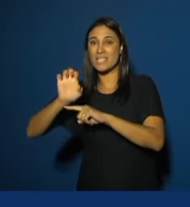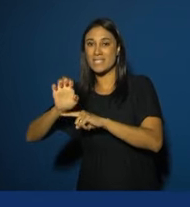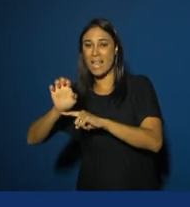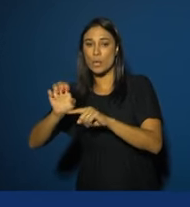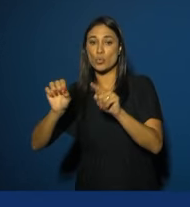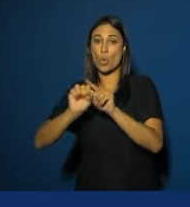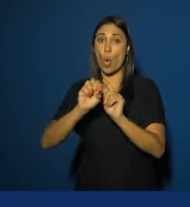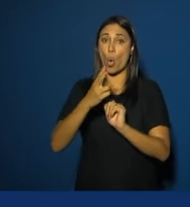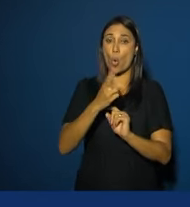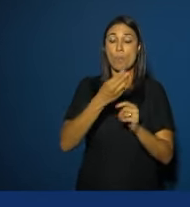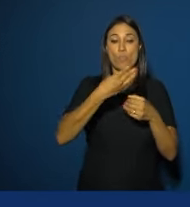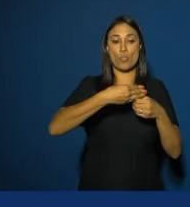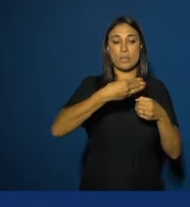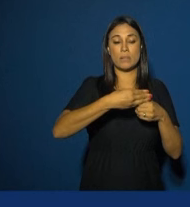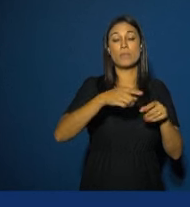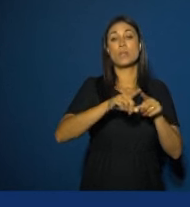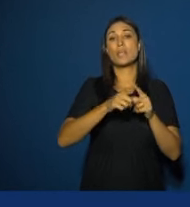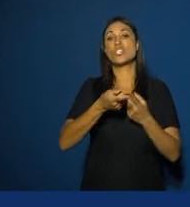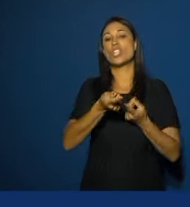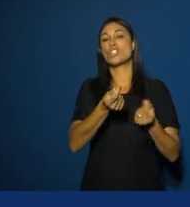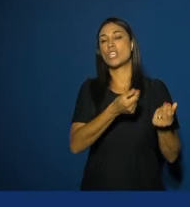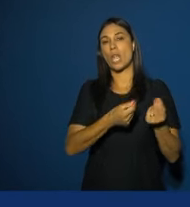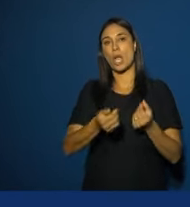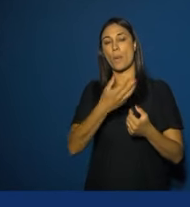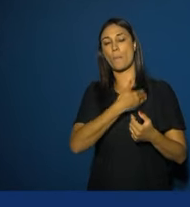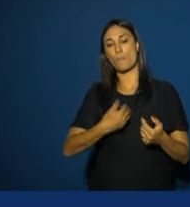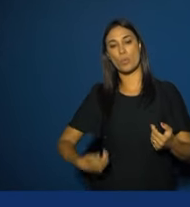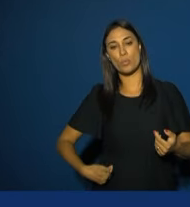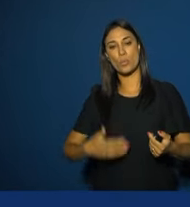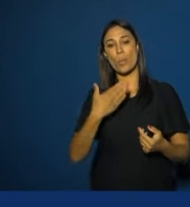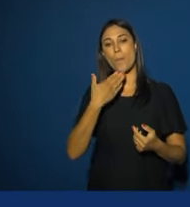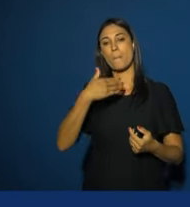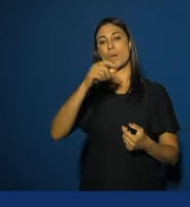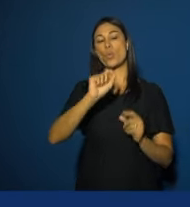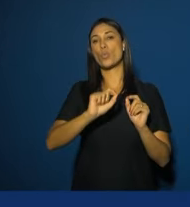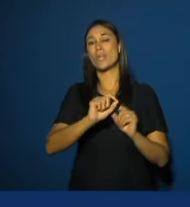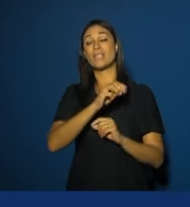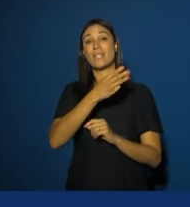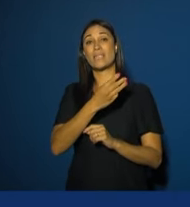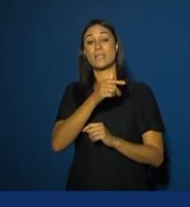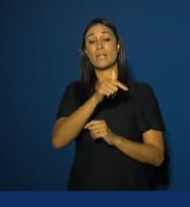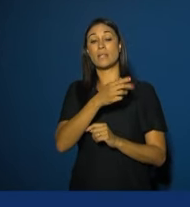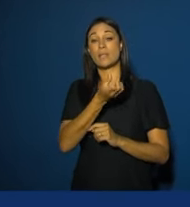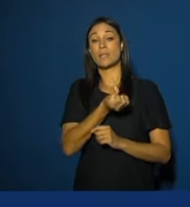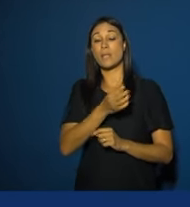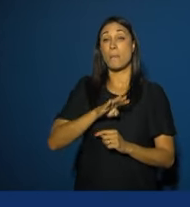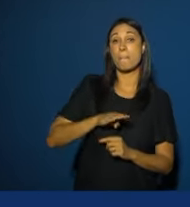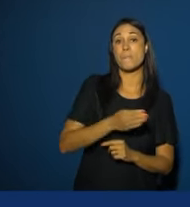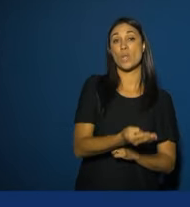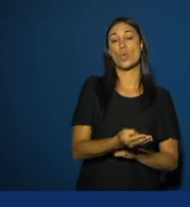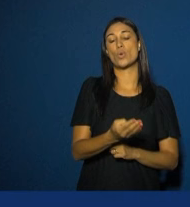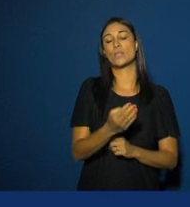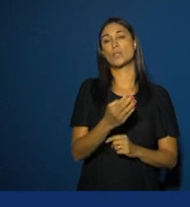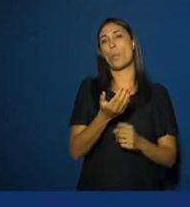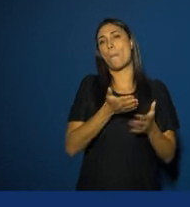municípios. E de orçamento público é a menor parte, 376 bilhões projetados em, no máximo, 6 anos.